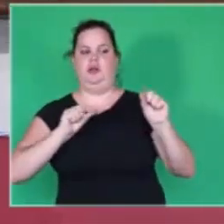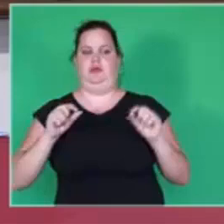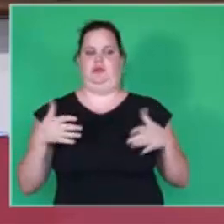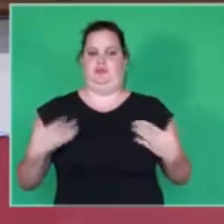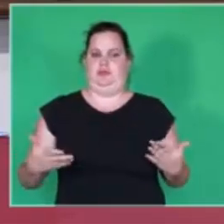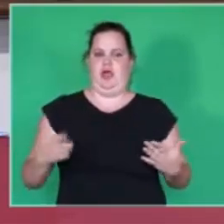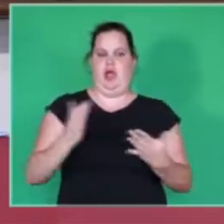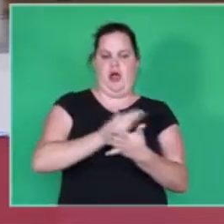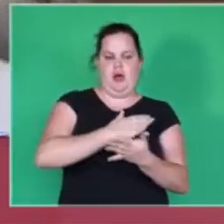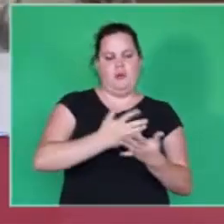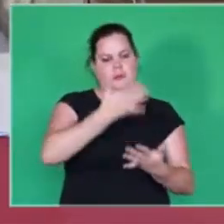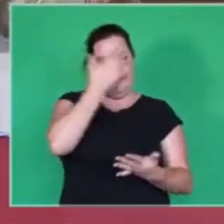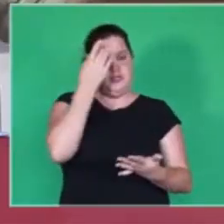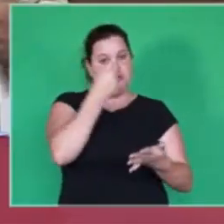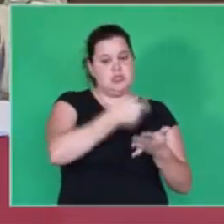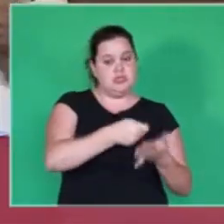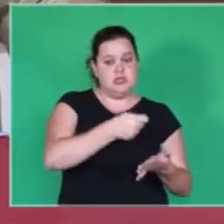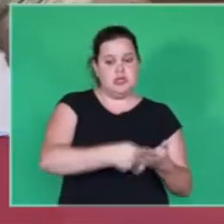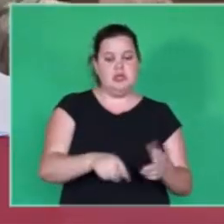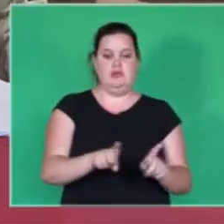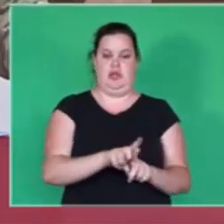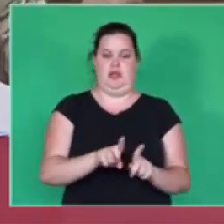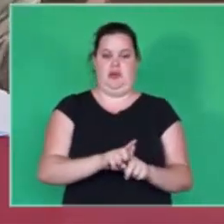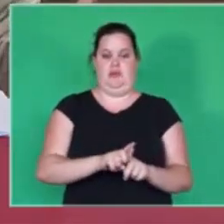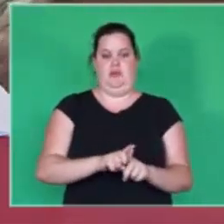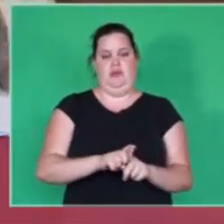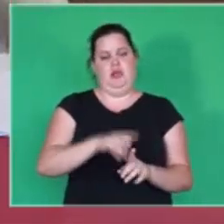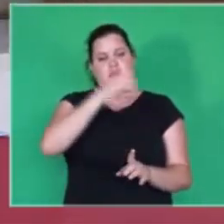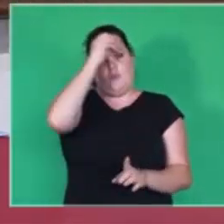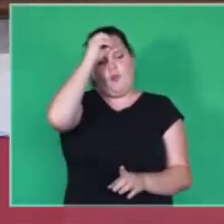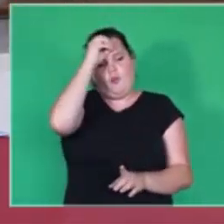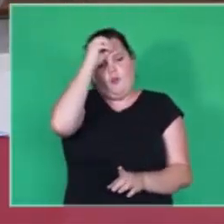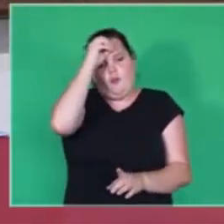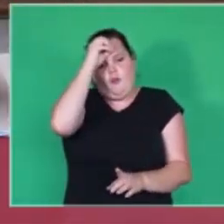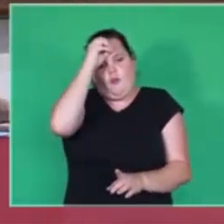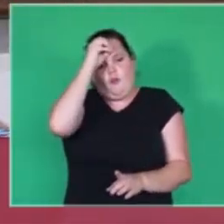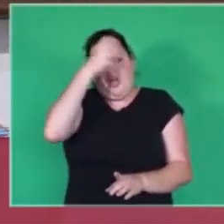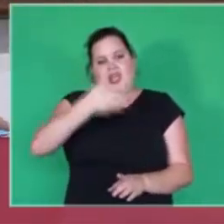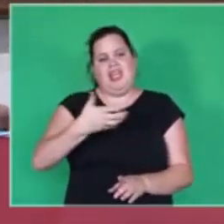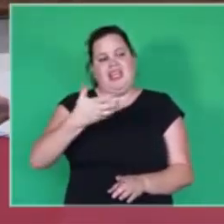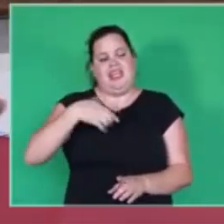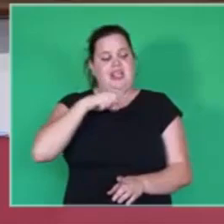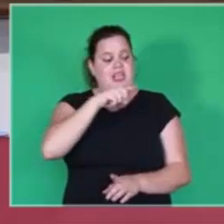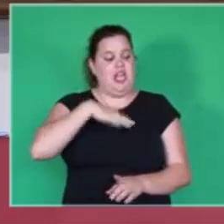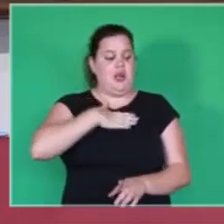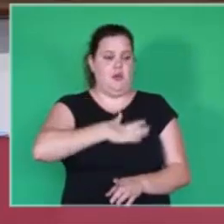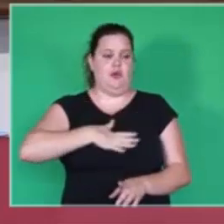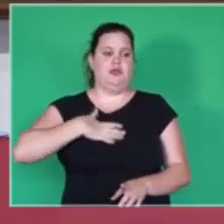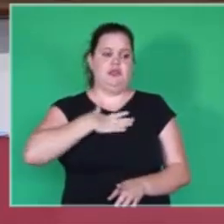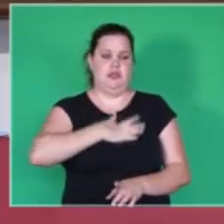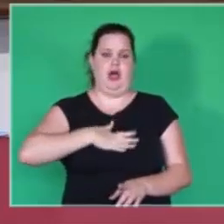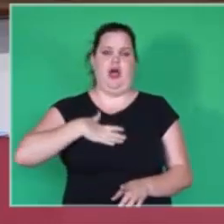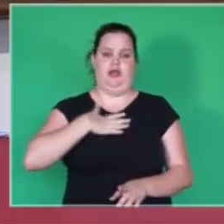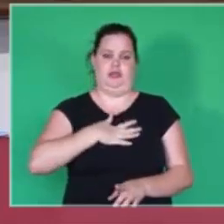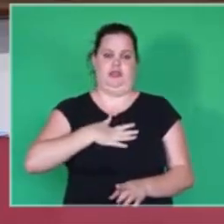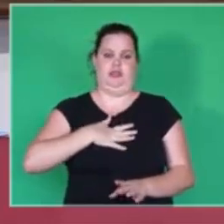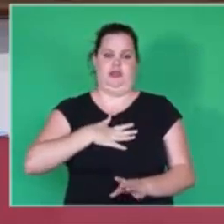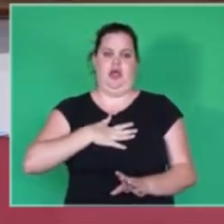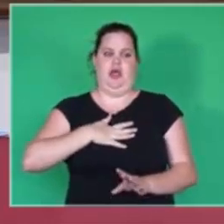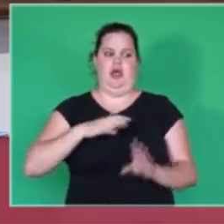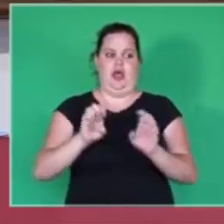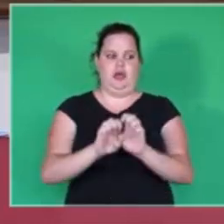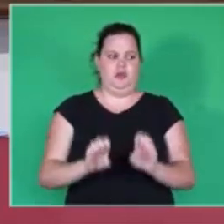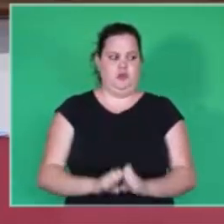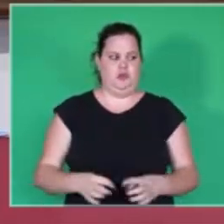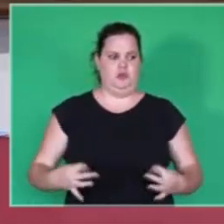escreviam, até ingenuamente, para agradar, né, a estrutura. Quando chega